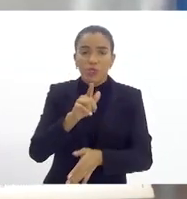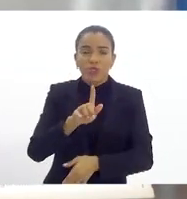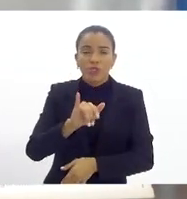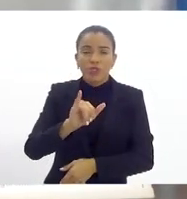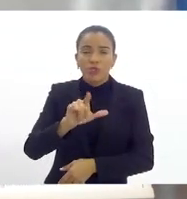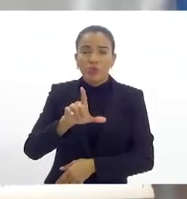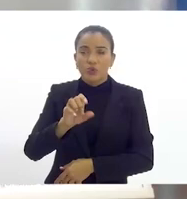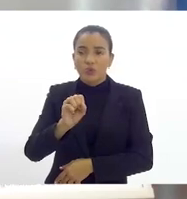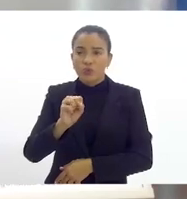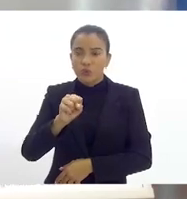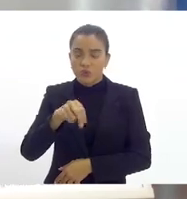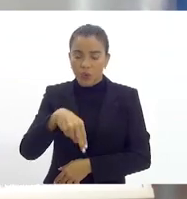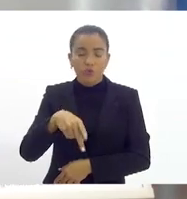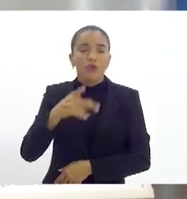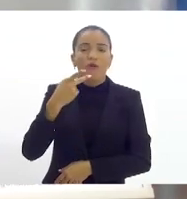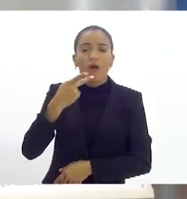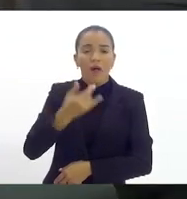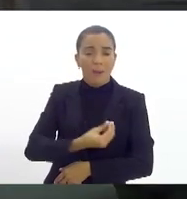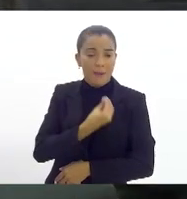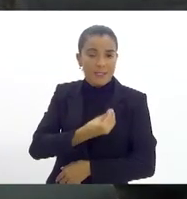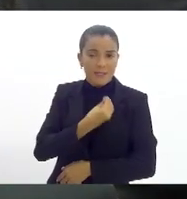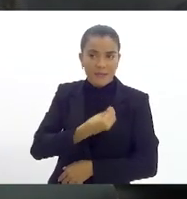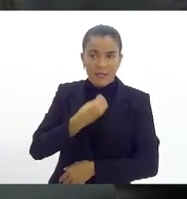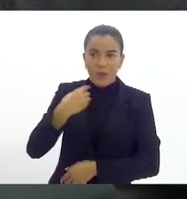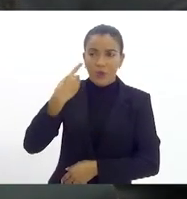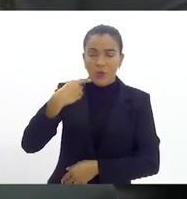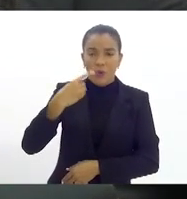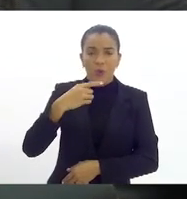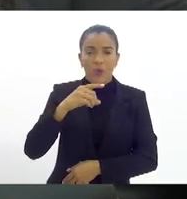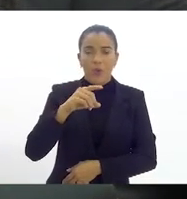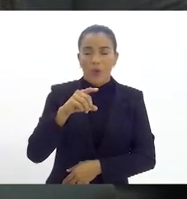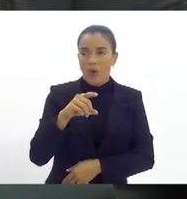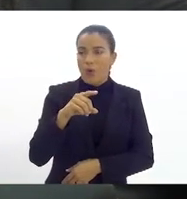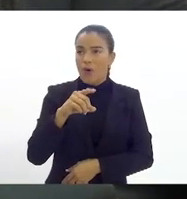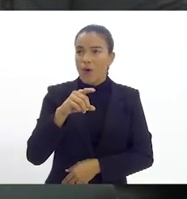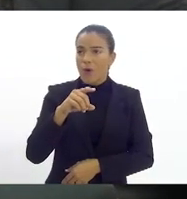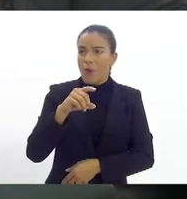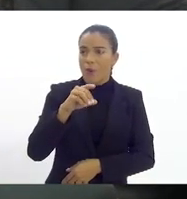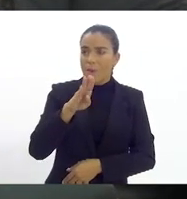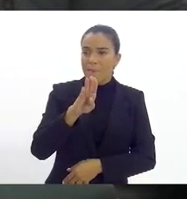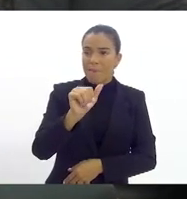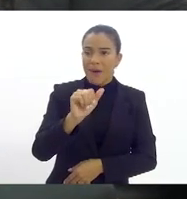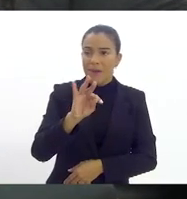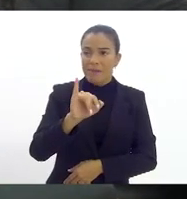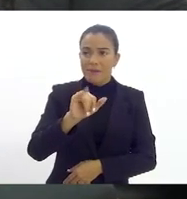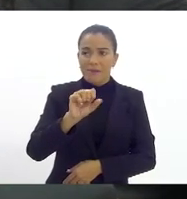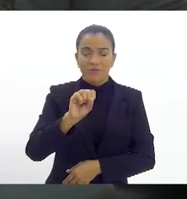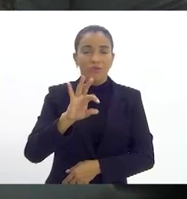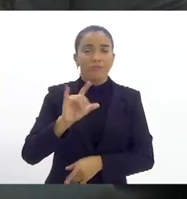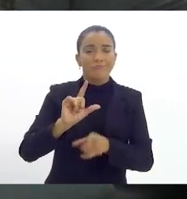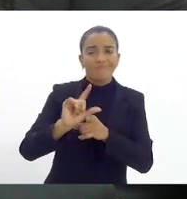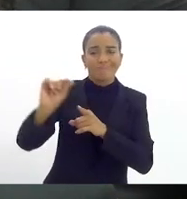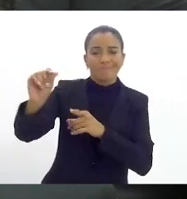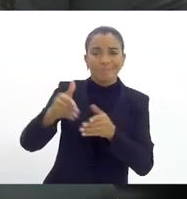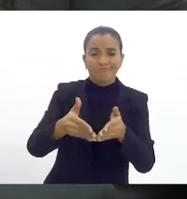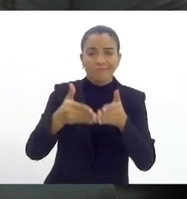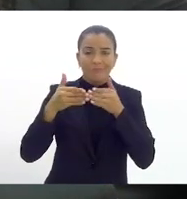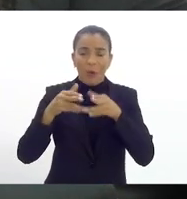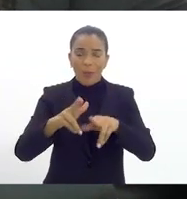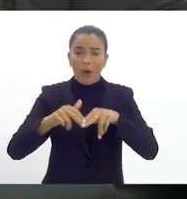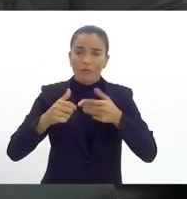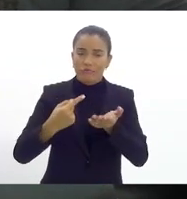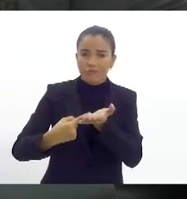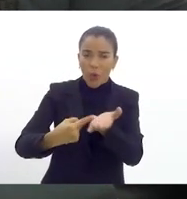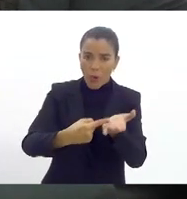só registrar a presença do Dr João Batista esteve aqui conosco infelizmente ele precisa se ausentar devido a outros